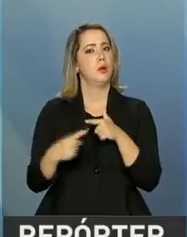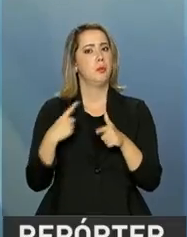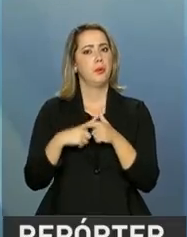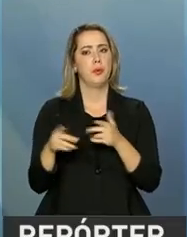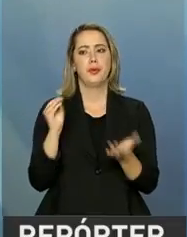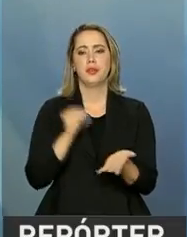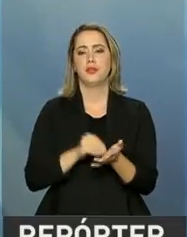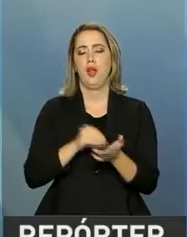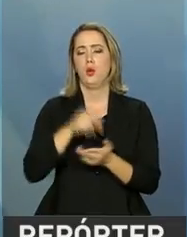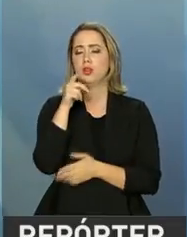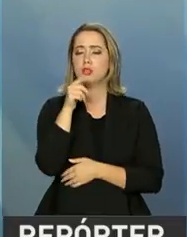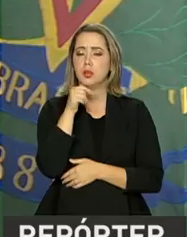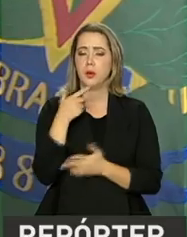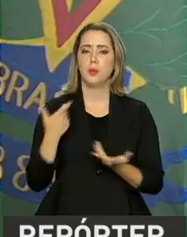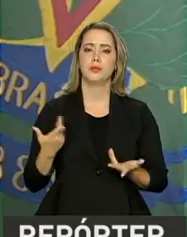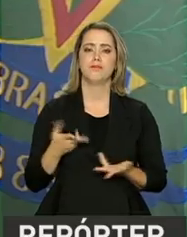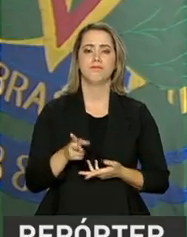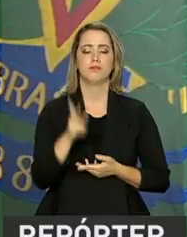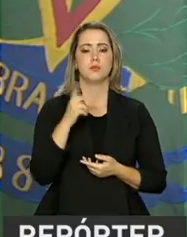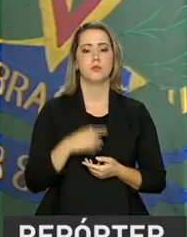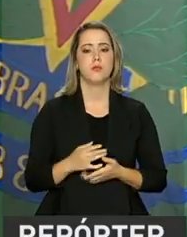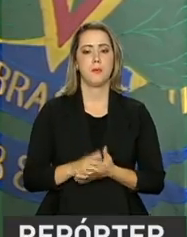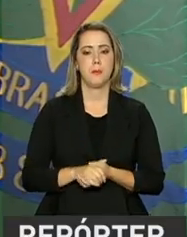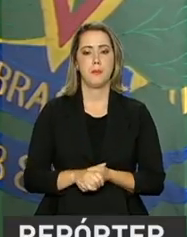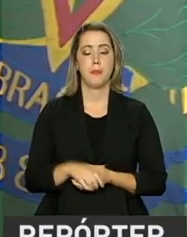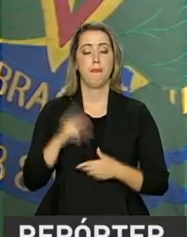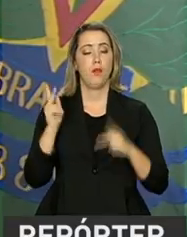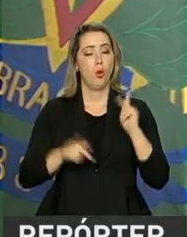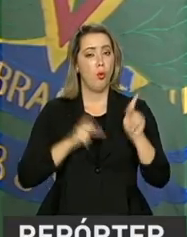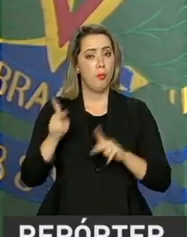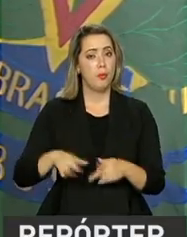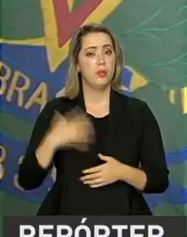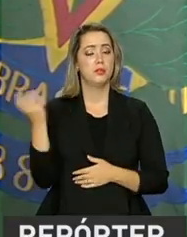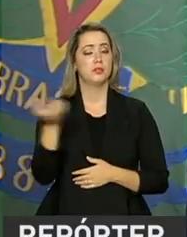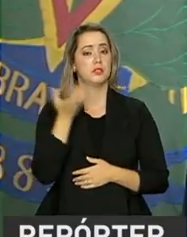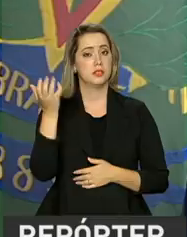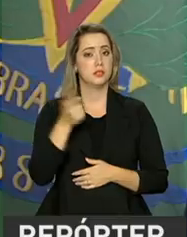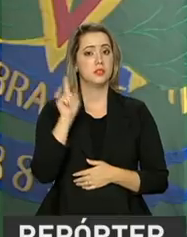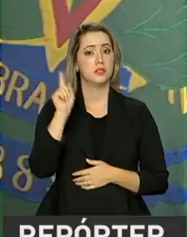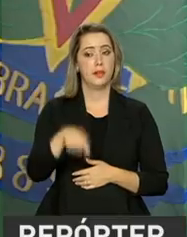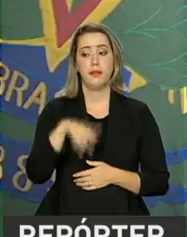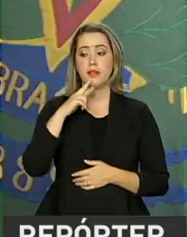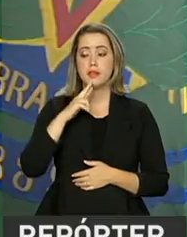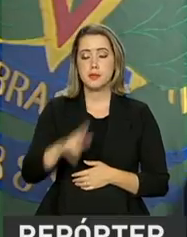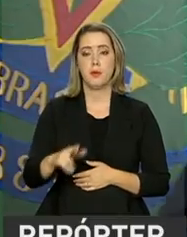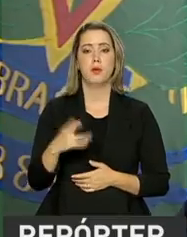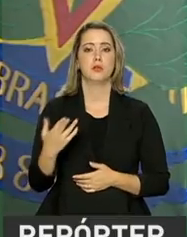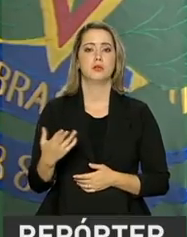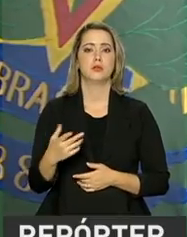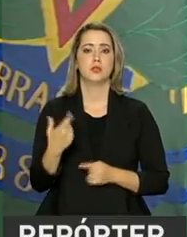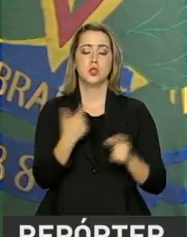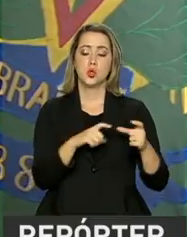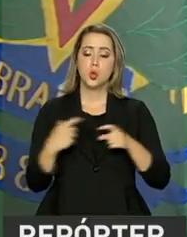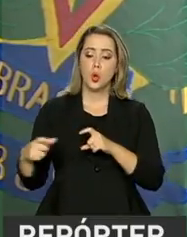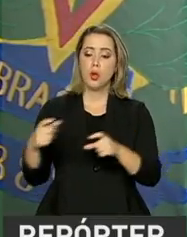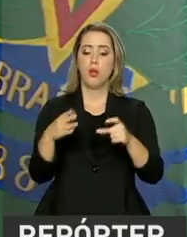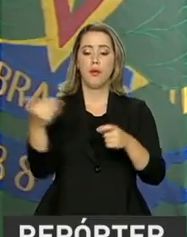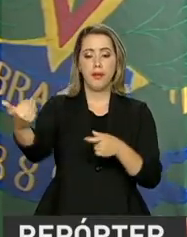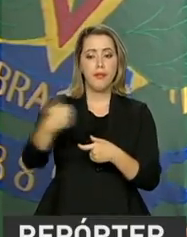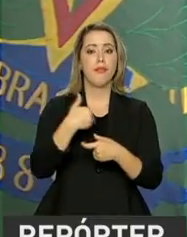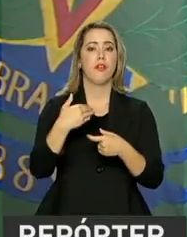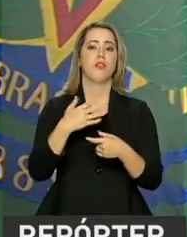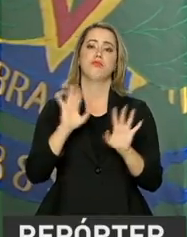hídrico o desabastecimento o que o povo brasileiro que é o povo em geral que é resultado de onde como